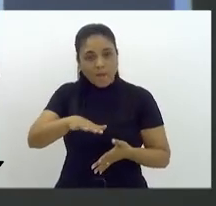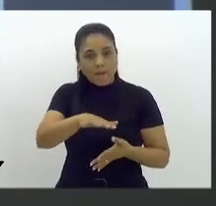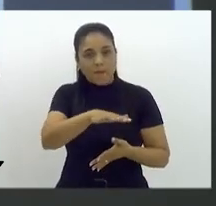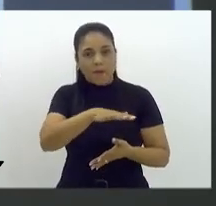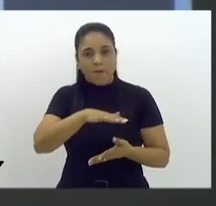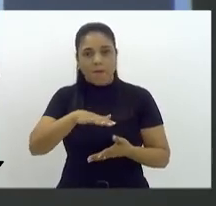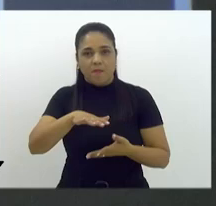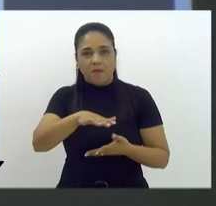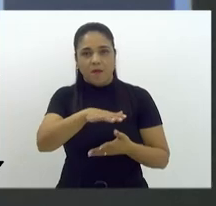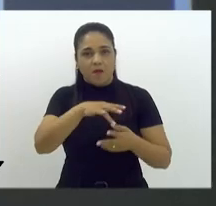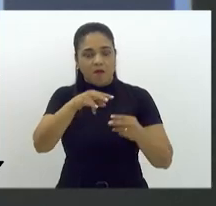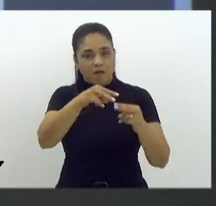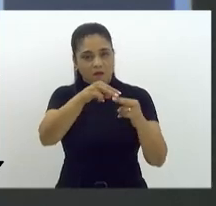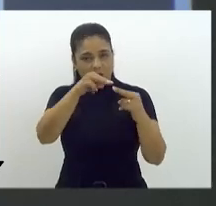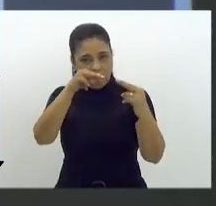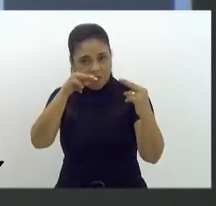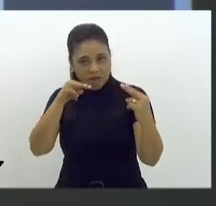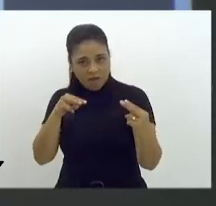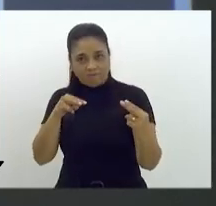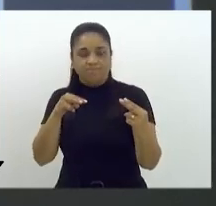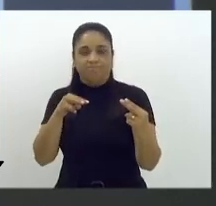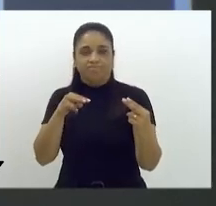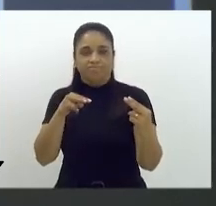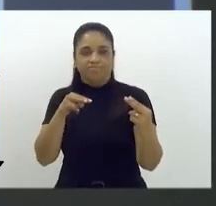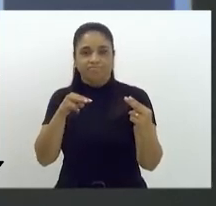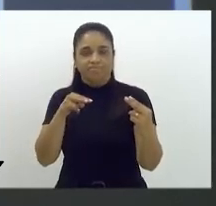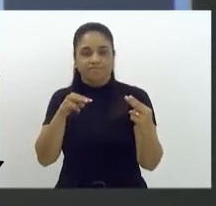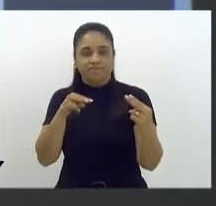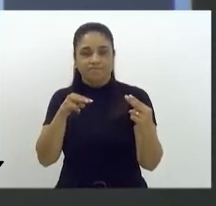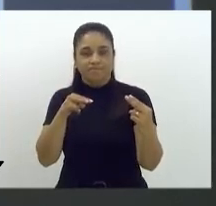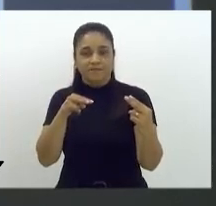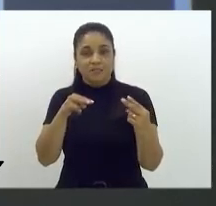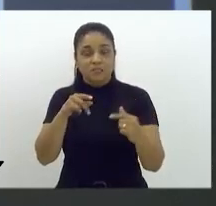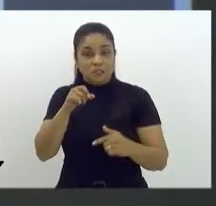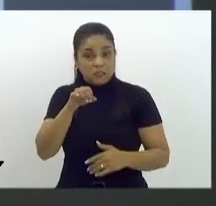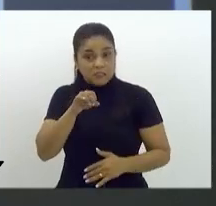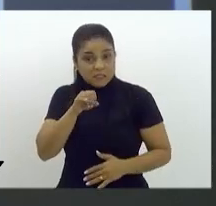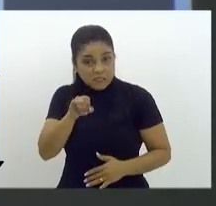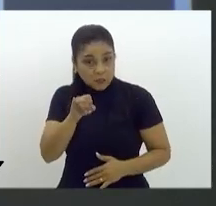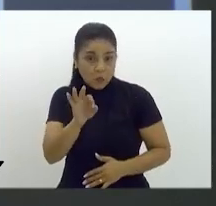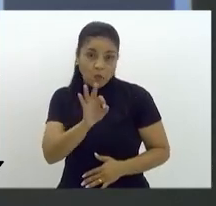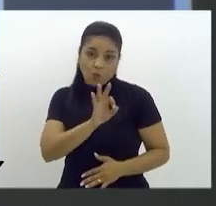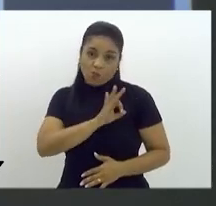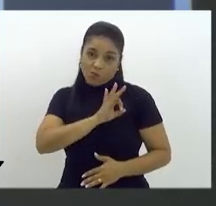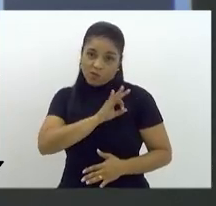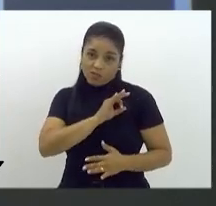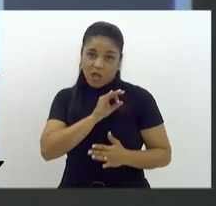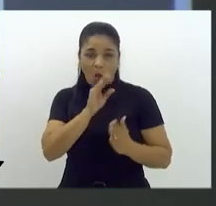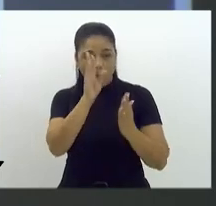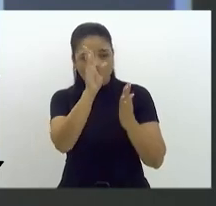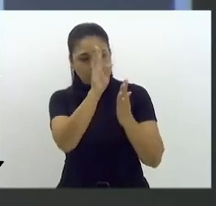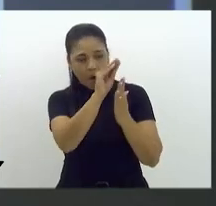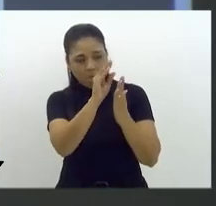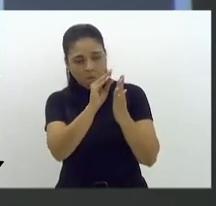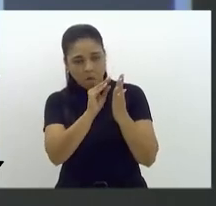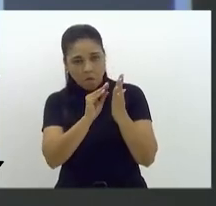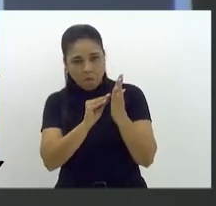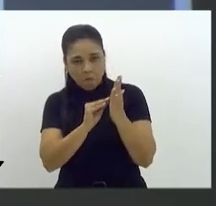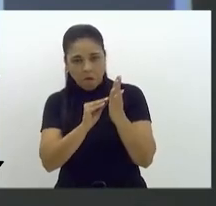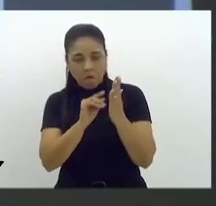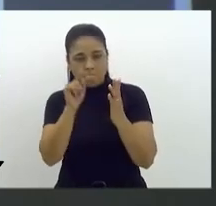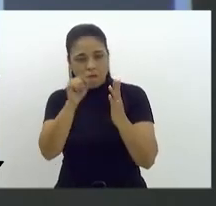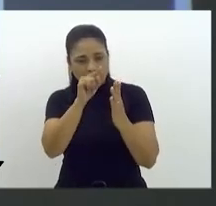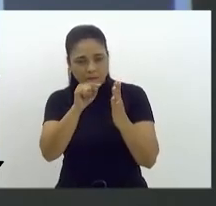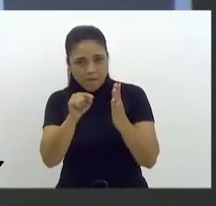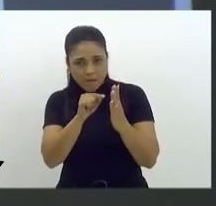praticado em ambiente virtual local do fato Então se de novo seu policial não colocou ali adequadamente como ambiente virtual nós não